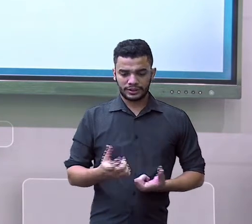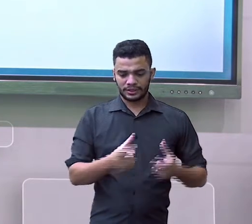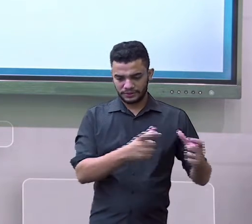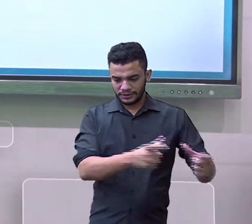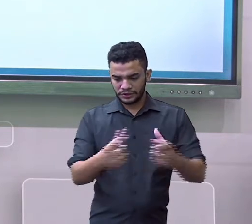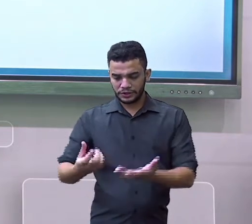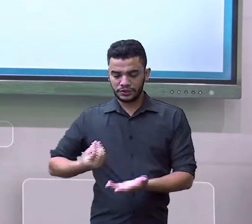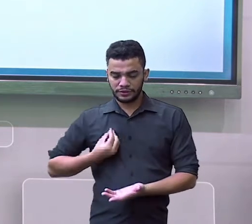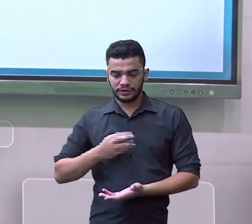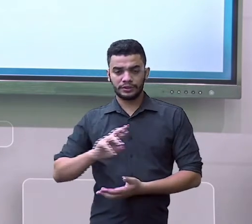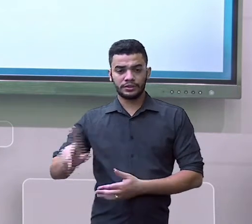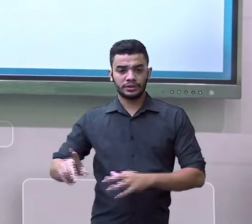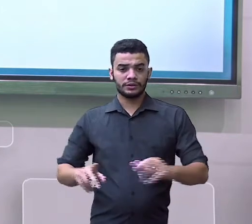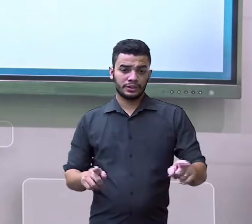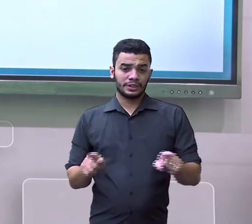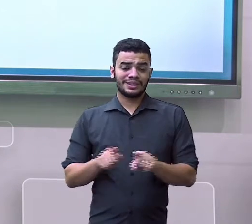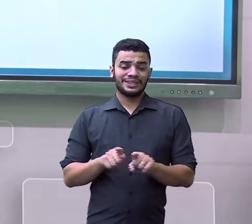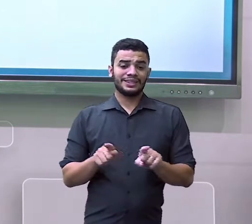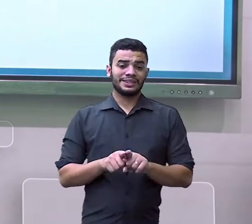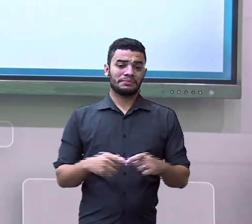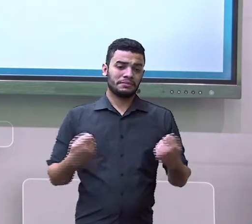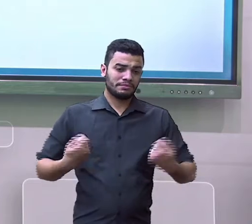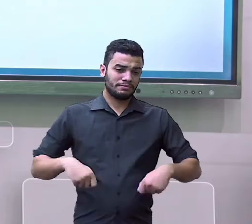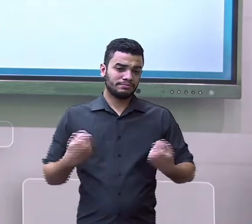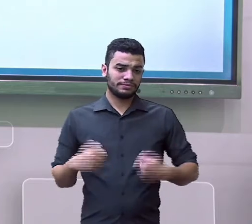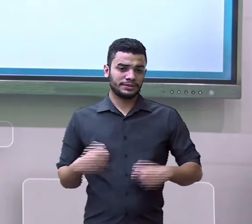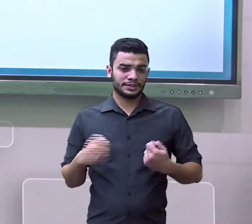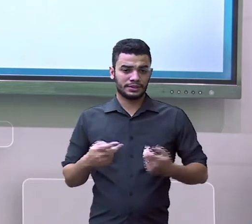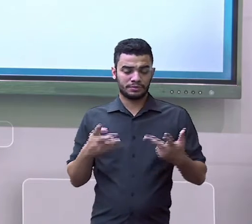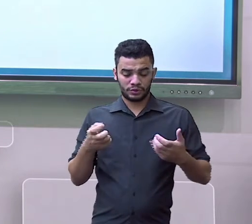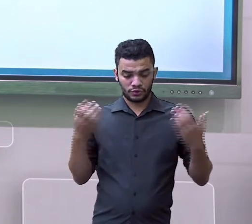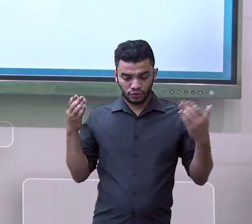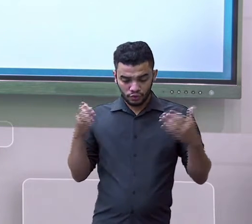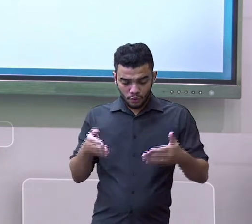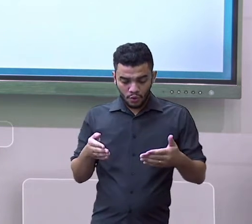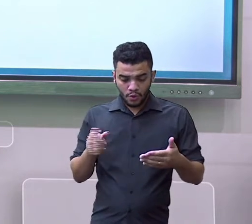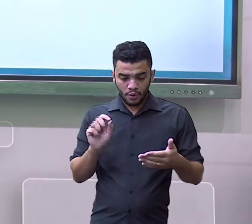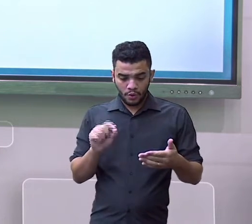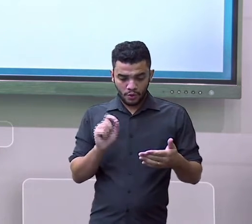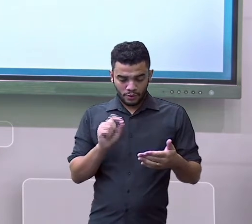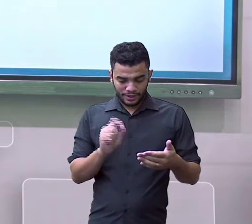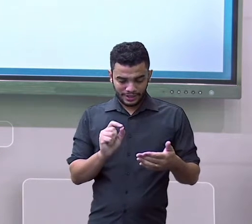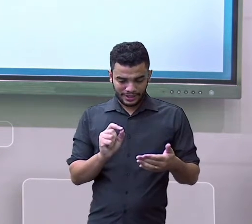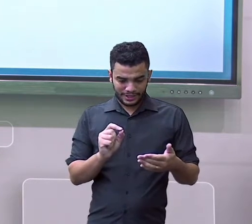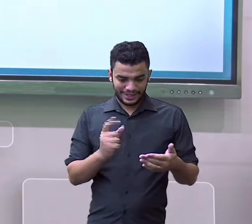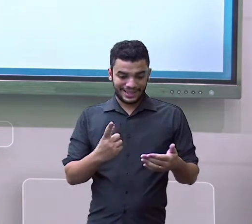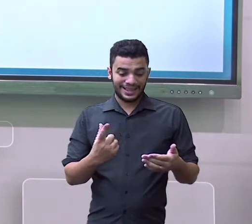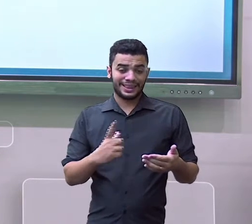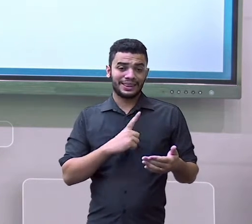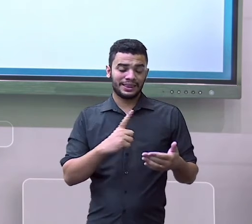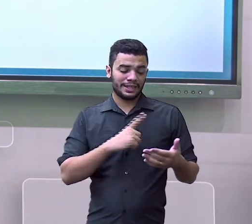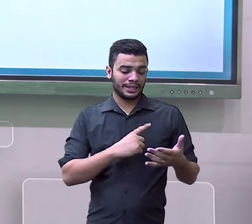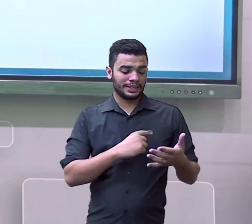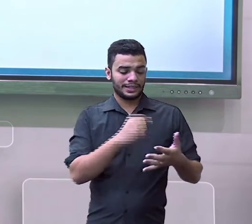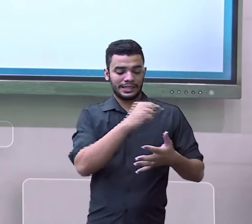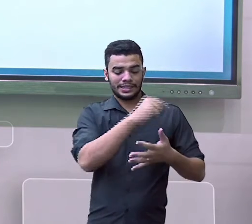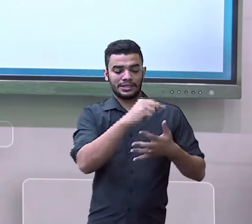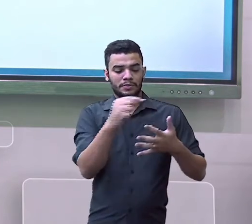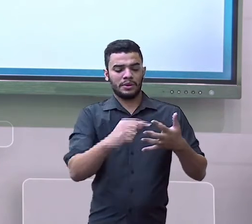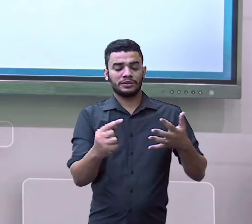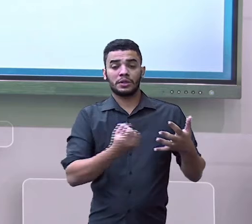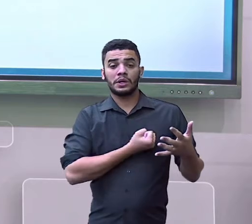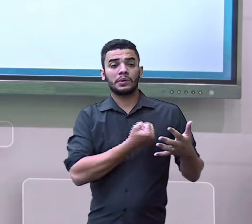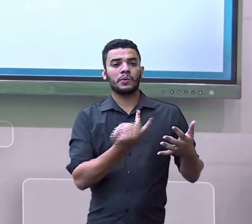vida, quanto na abundância dessas categorias, na quantidade. E ela inclui todos os